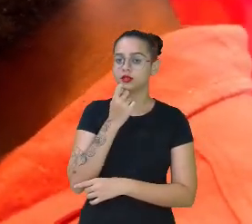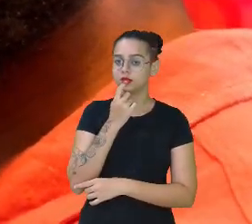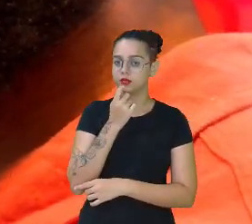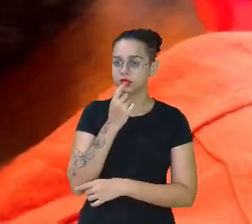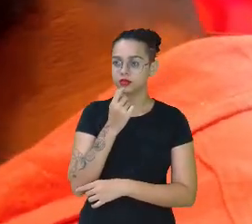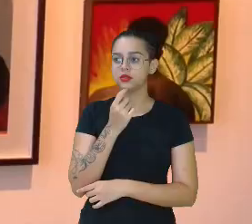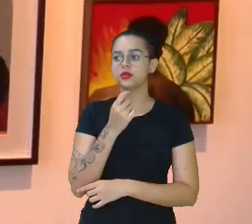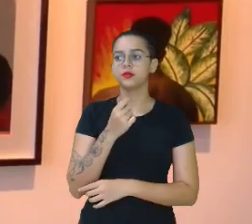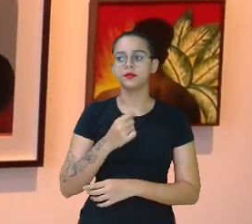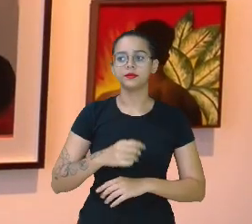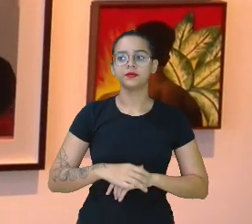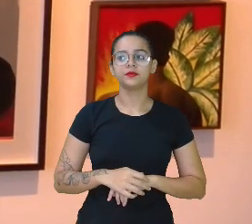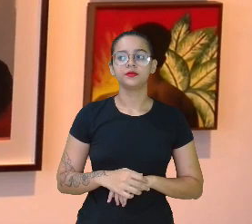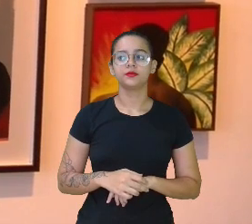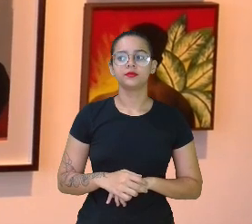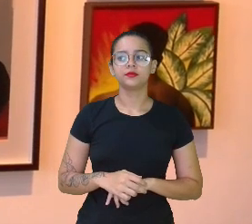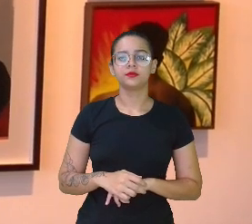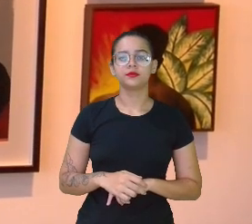do amor, sabe?